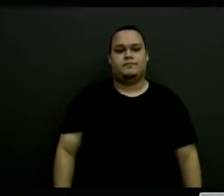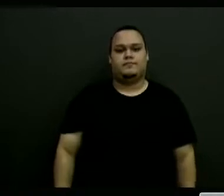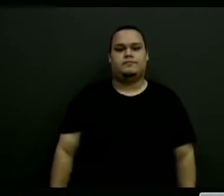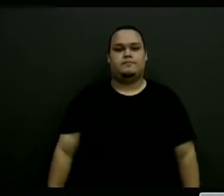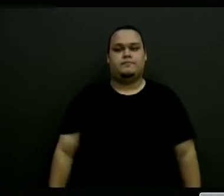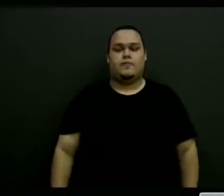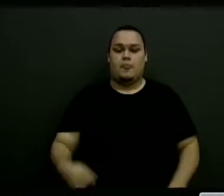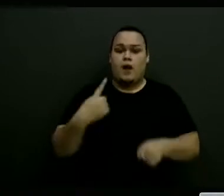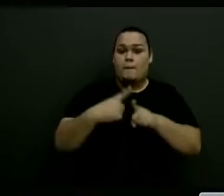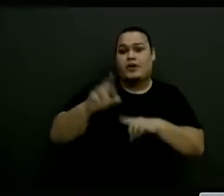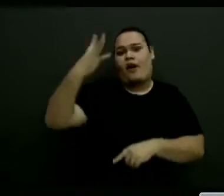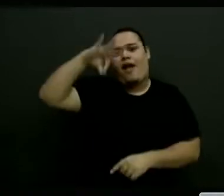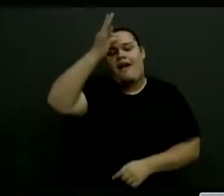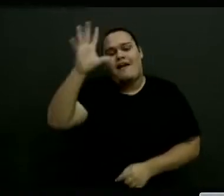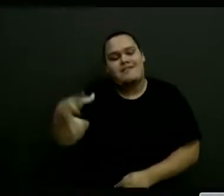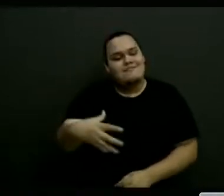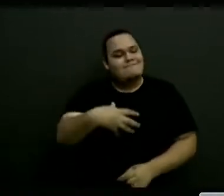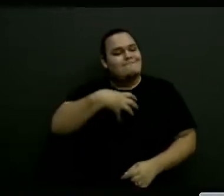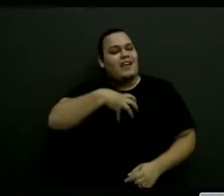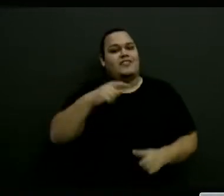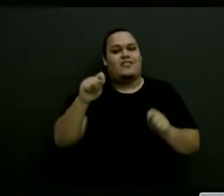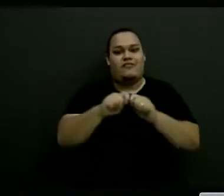É o Espírito é a vida em nós.